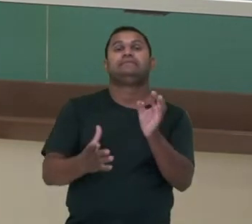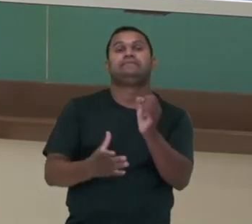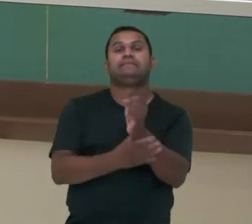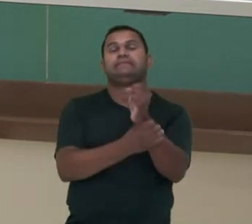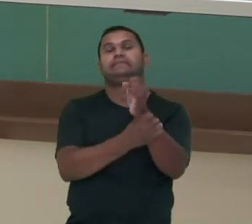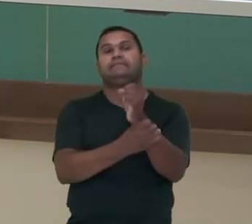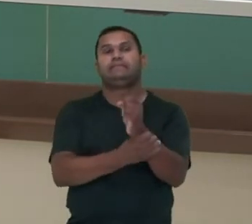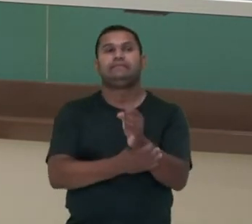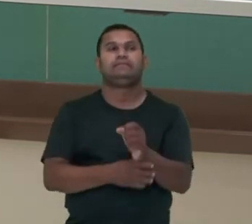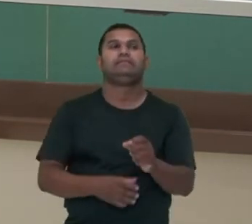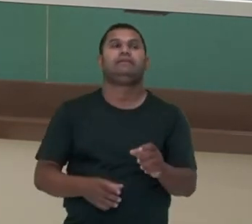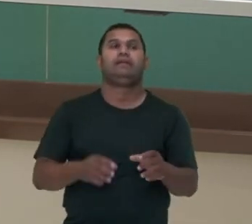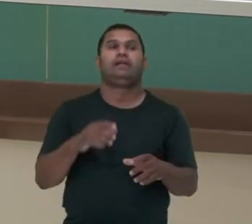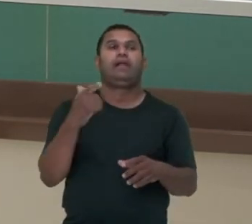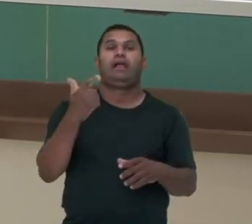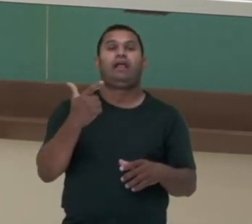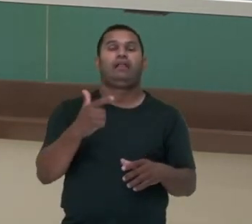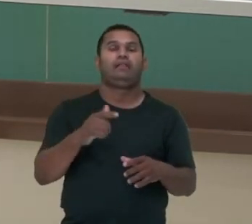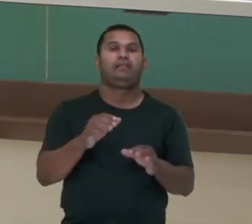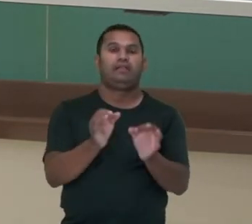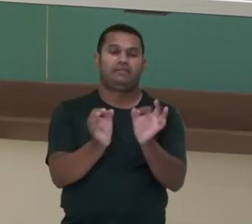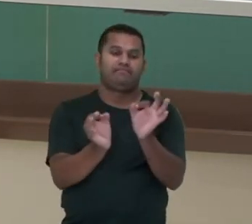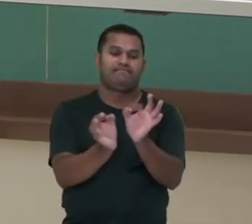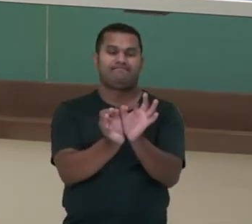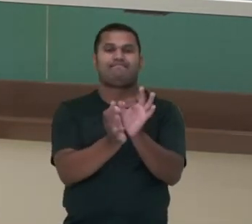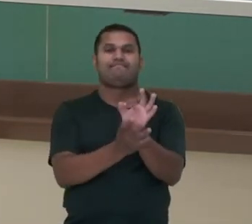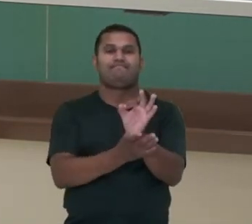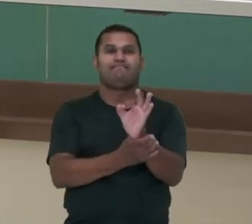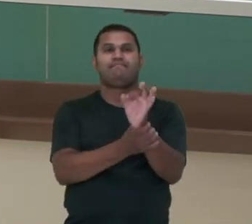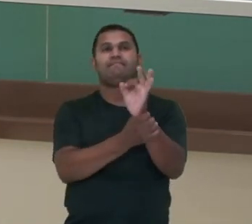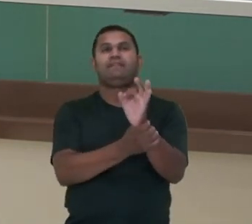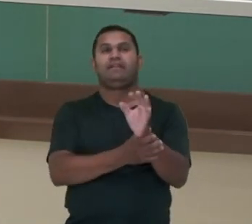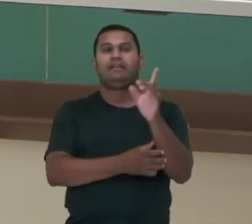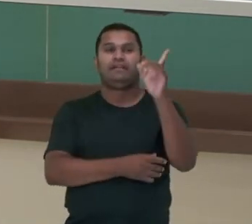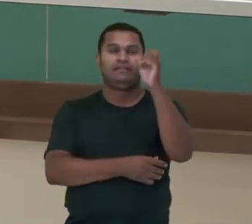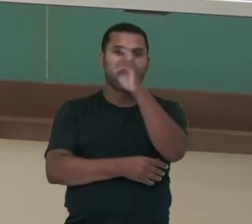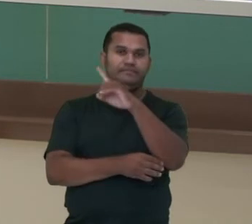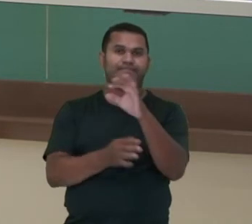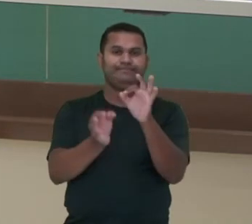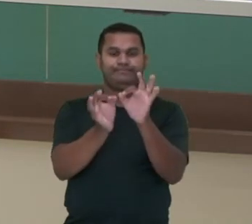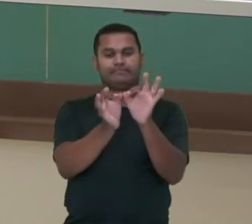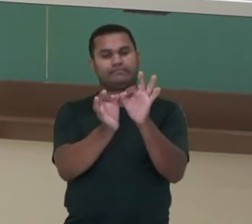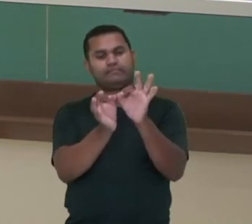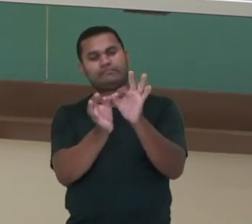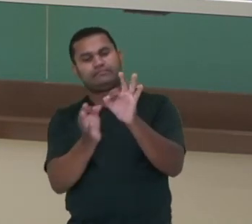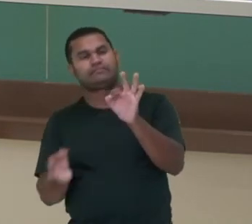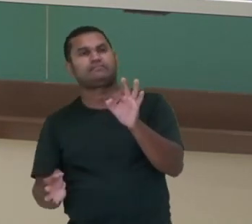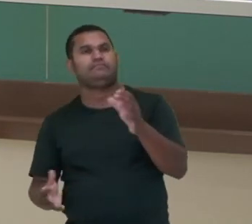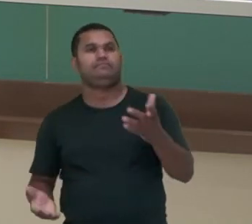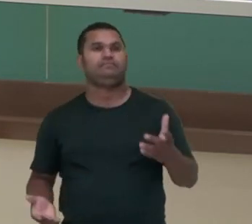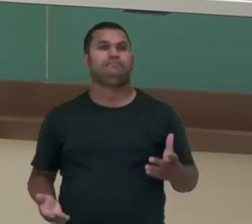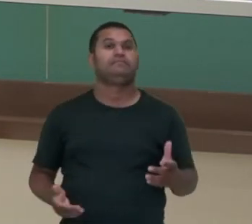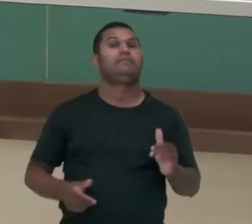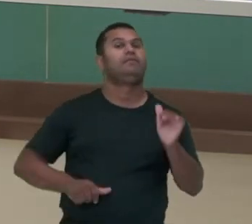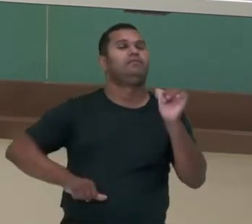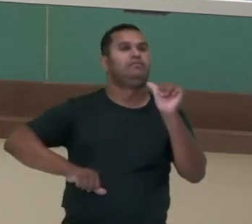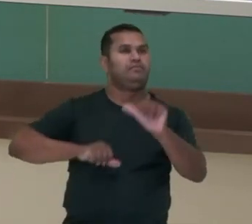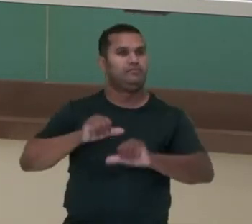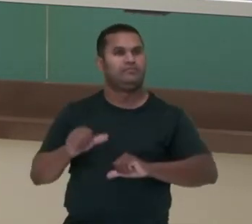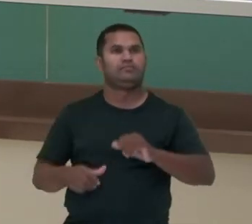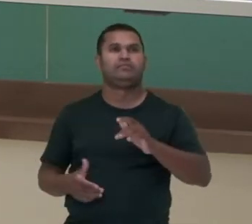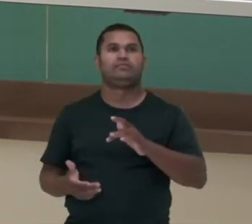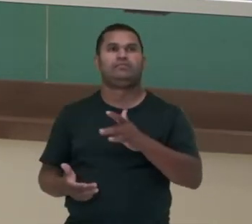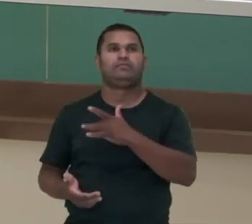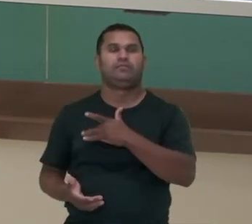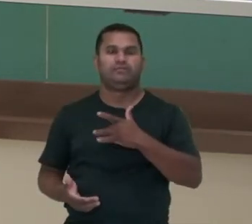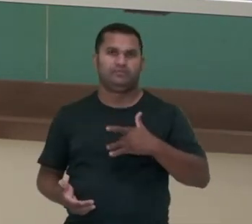gera essa dificuldade desses genes se ligarem ali, né, alterando todo o processo. Câncer, vamos